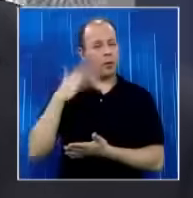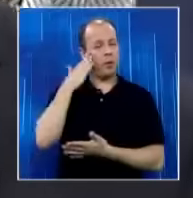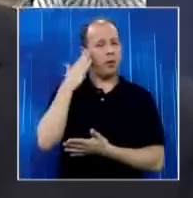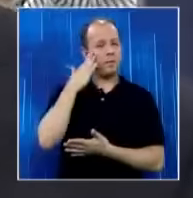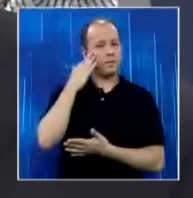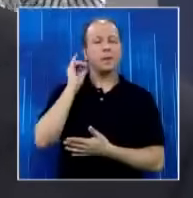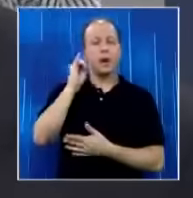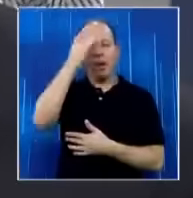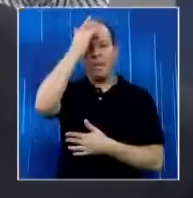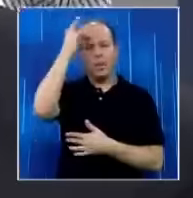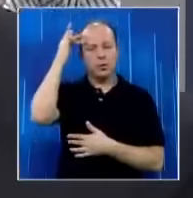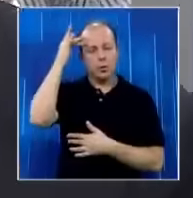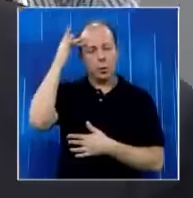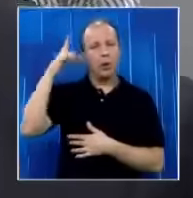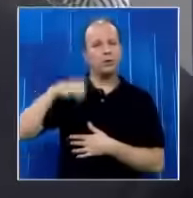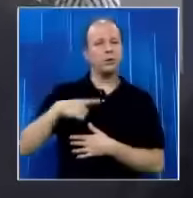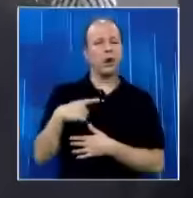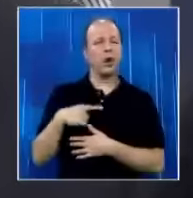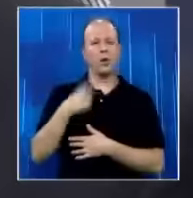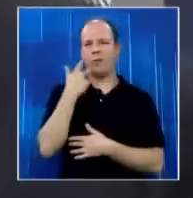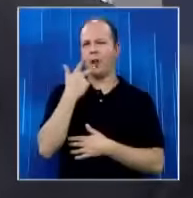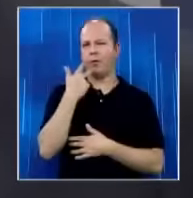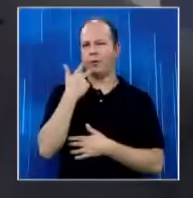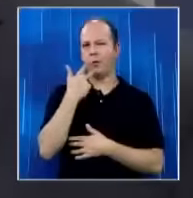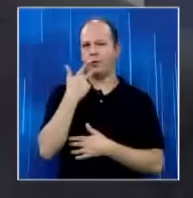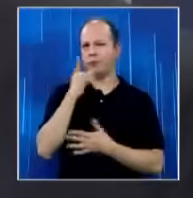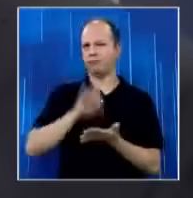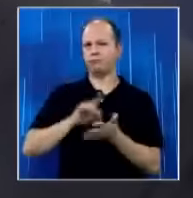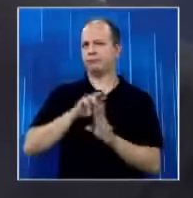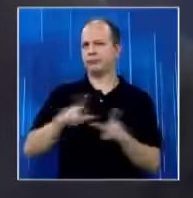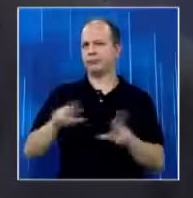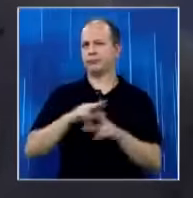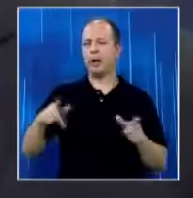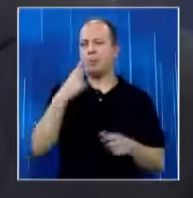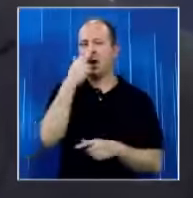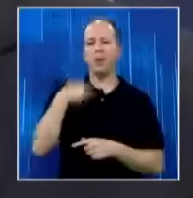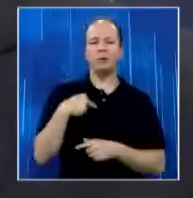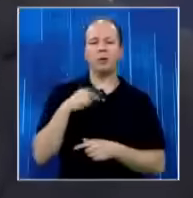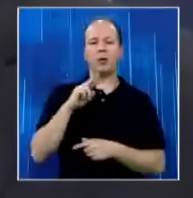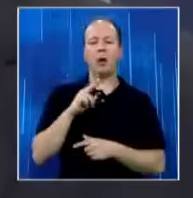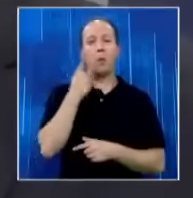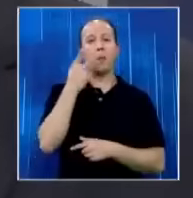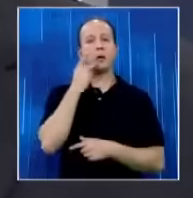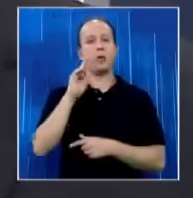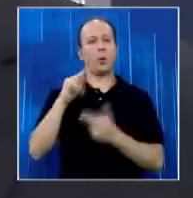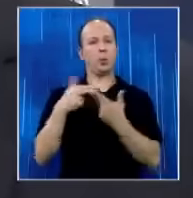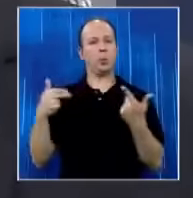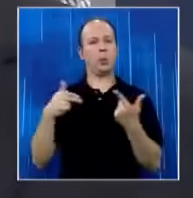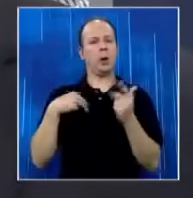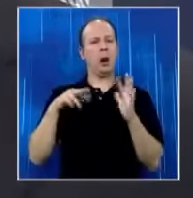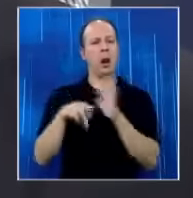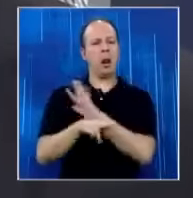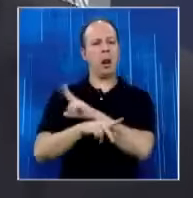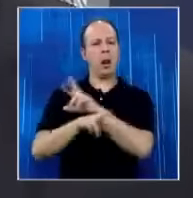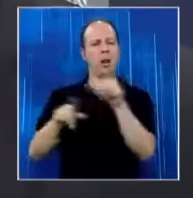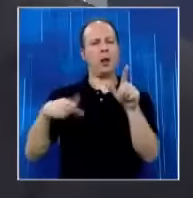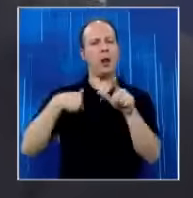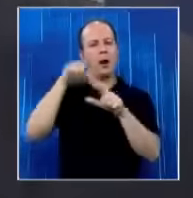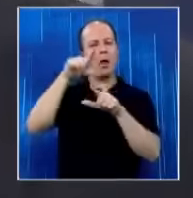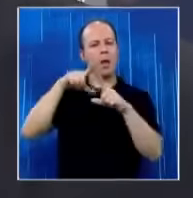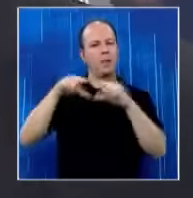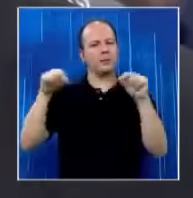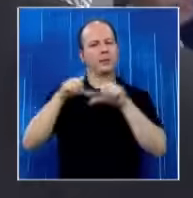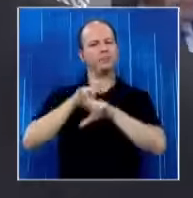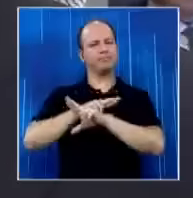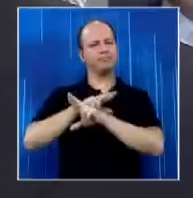As pessoas estão aqui, muitas não estão falando a verdade. Estão fazendo um jogo duplo. Estão prometendo mundos e fundos aqui e em Brasília